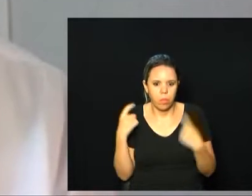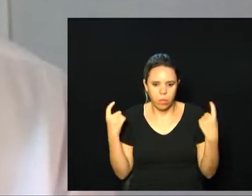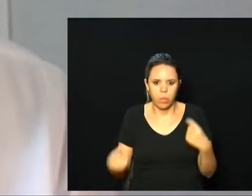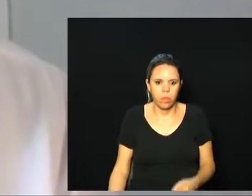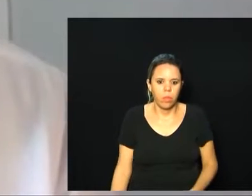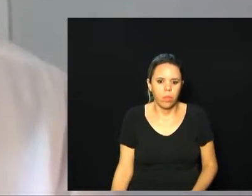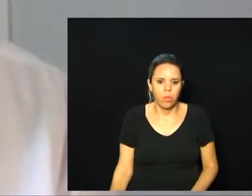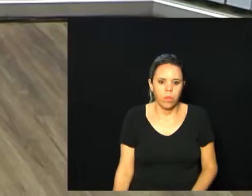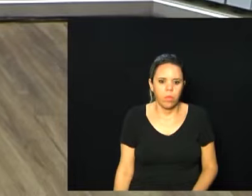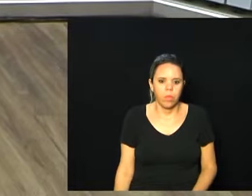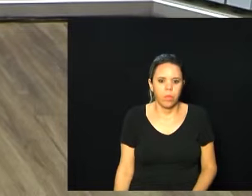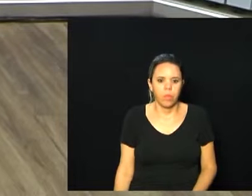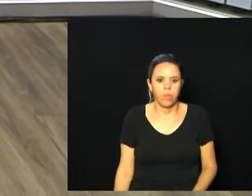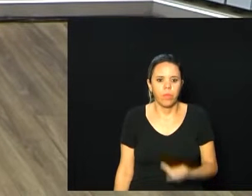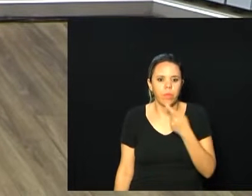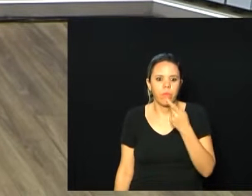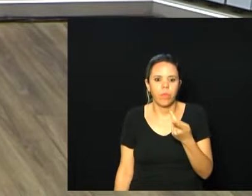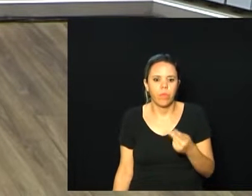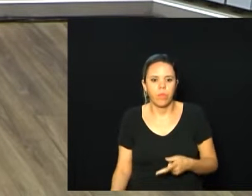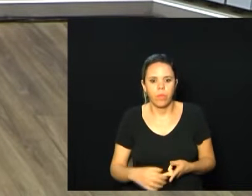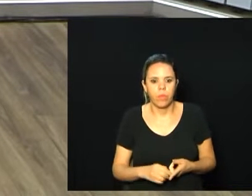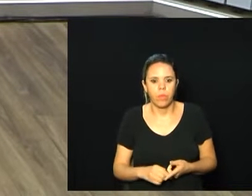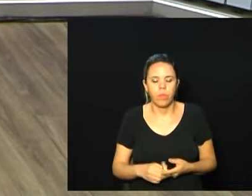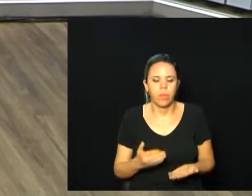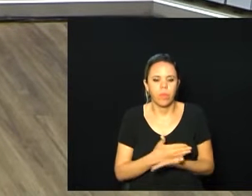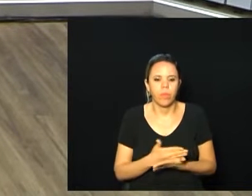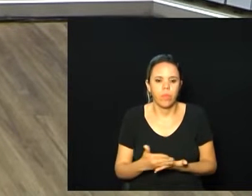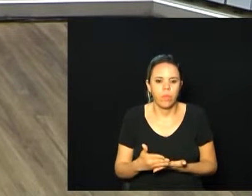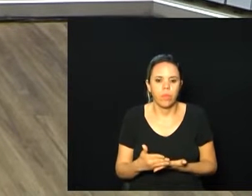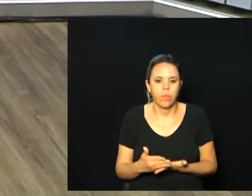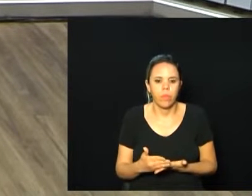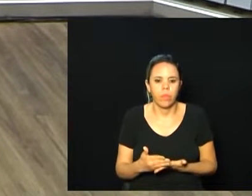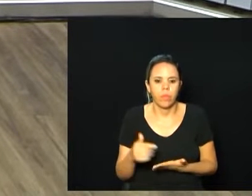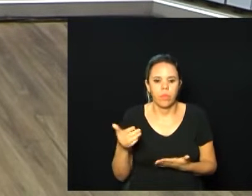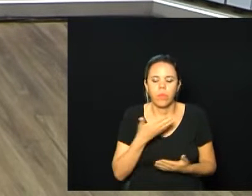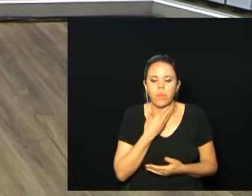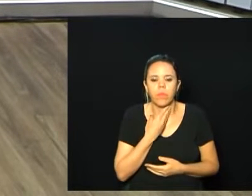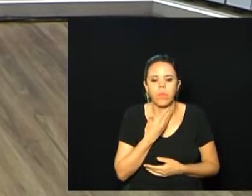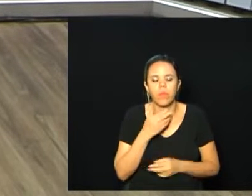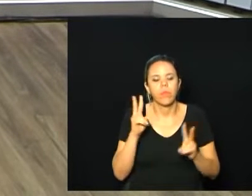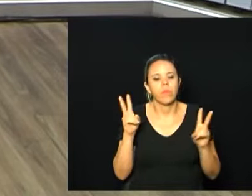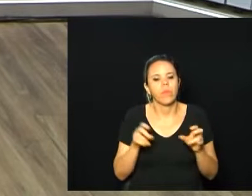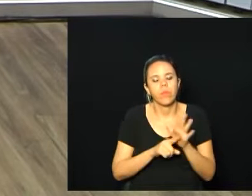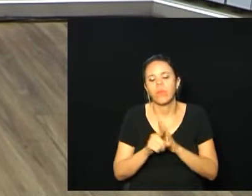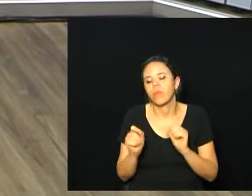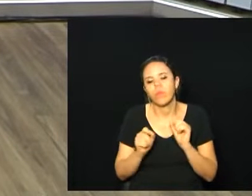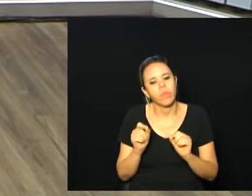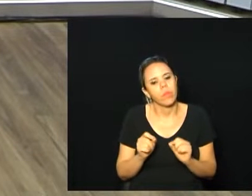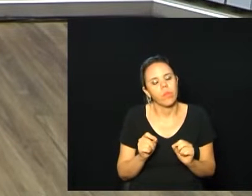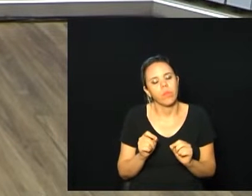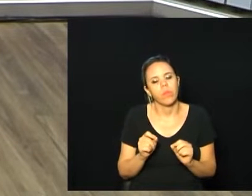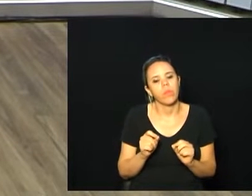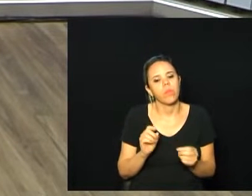ainda. E falando nisso, eu queria que você começasse aqui a nossa conversa falando dessa pesquisa, né? Ela